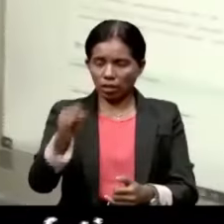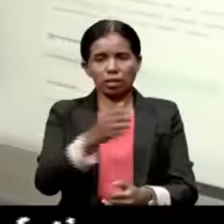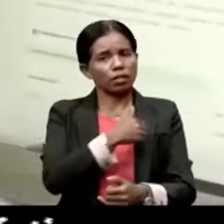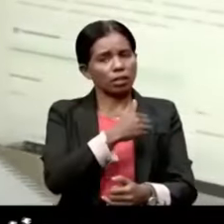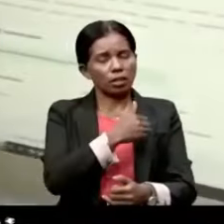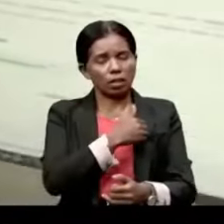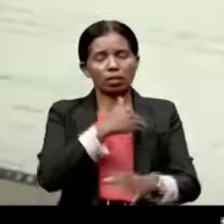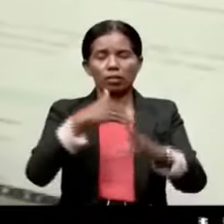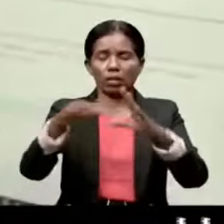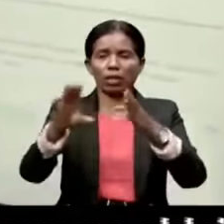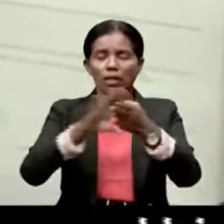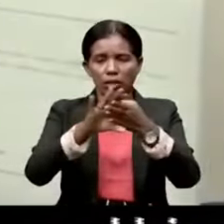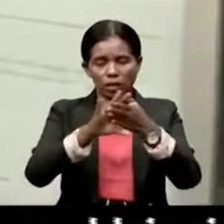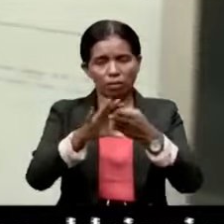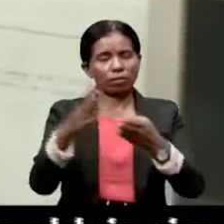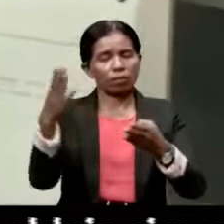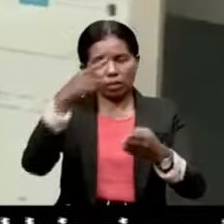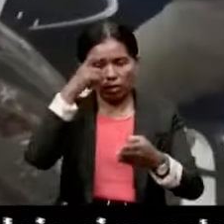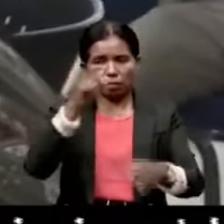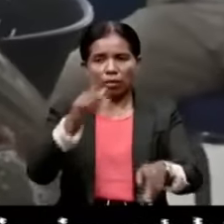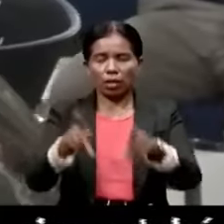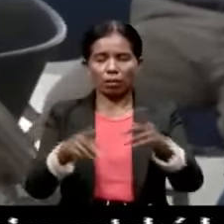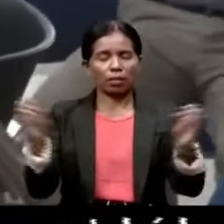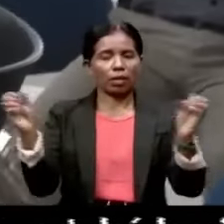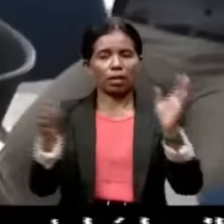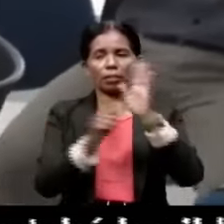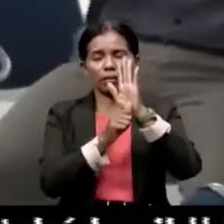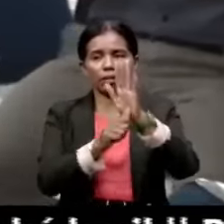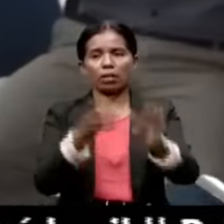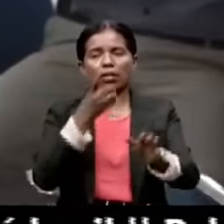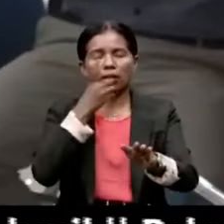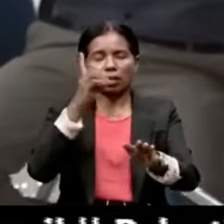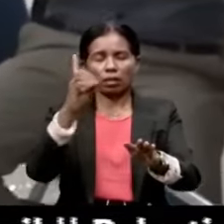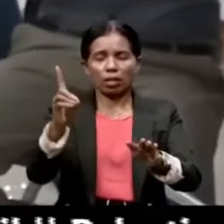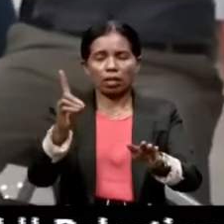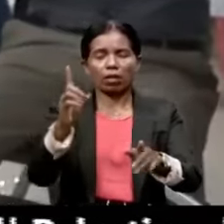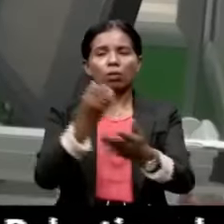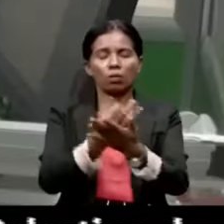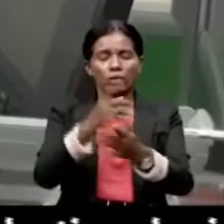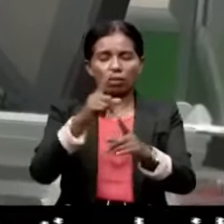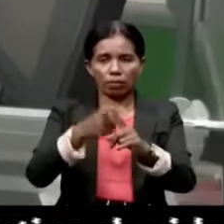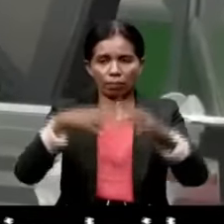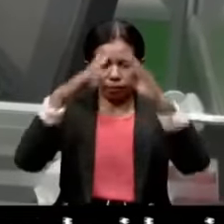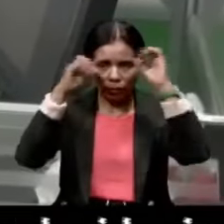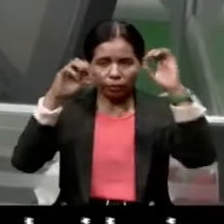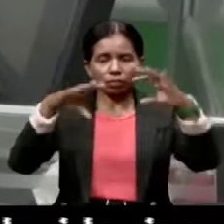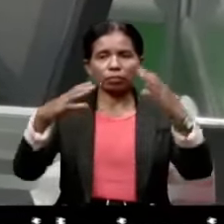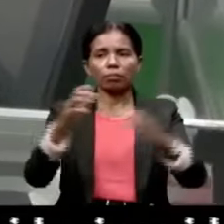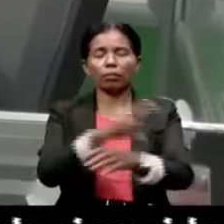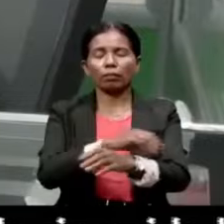que atribui cartão refere, também beneficiário Cirala apresenta a declaração de salário mensal. No NE, presidente do Conselho de